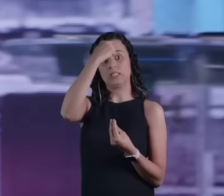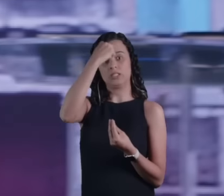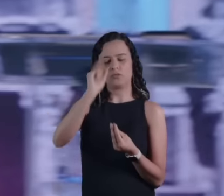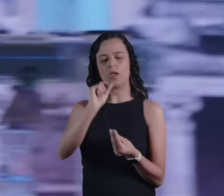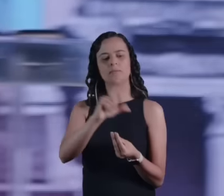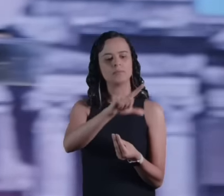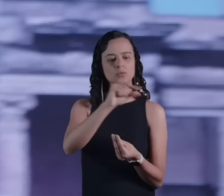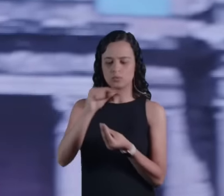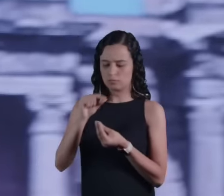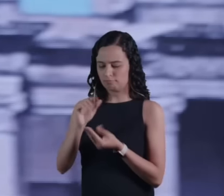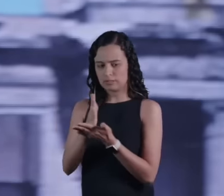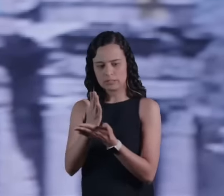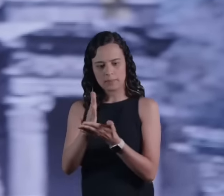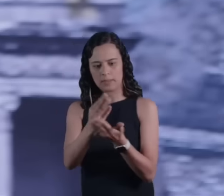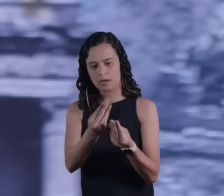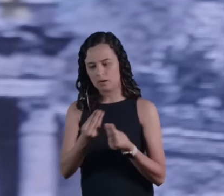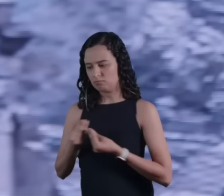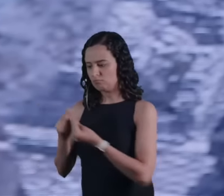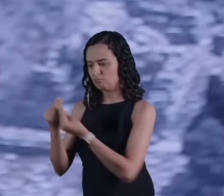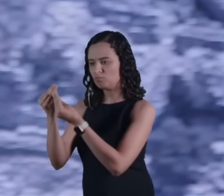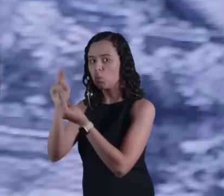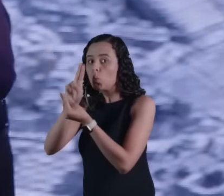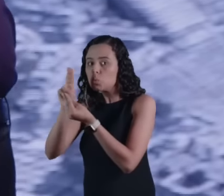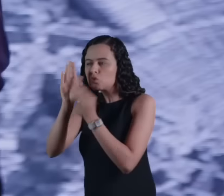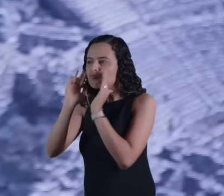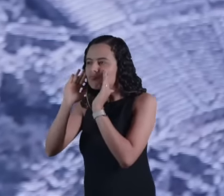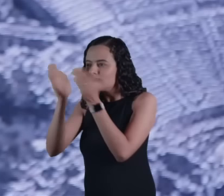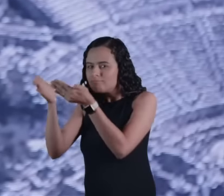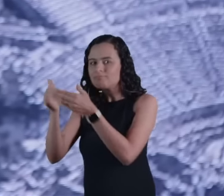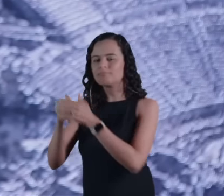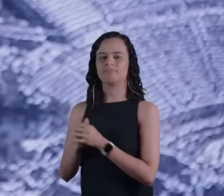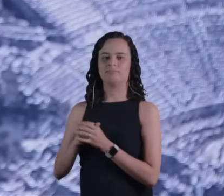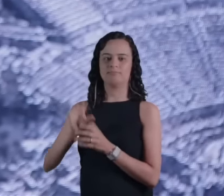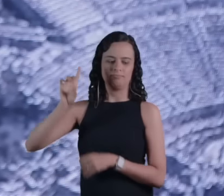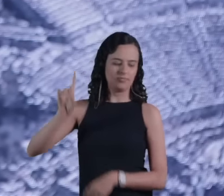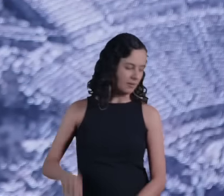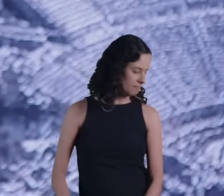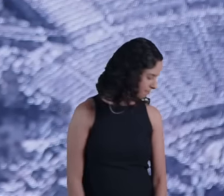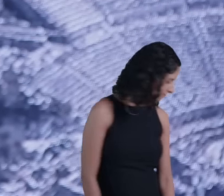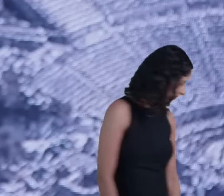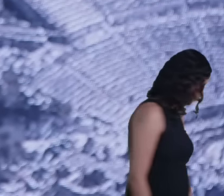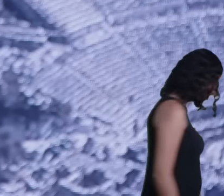separar para uso exclusivo de Deus.